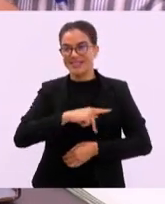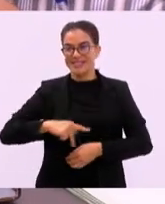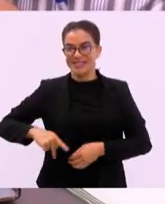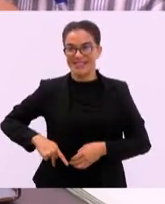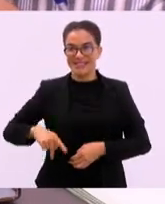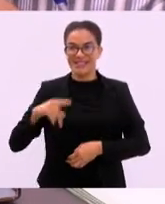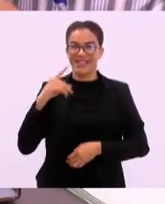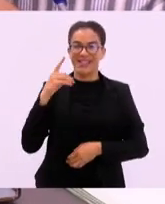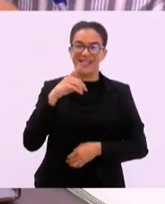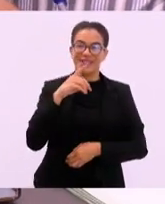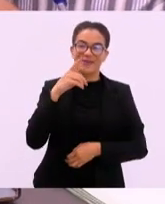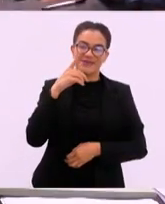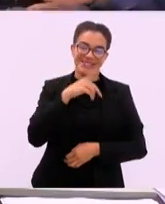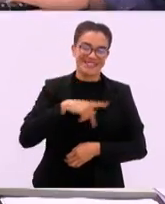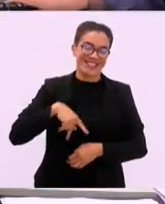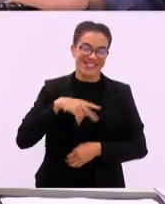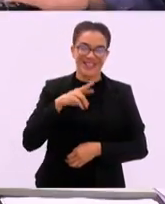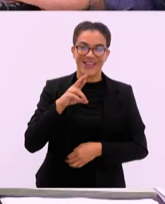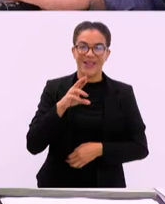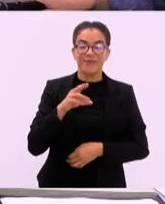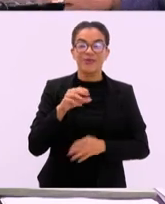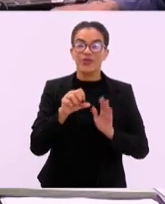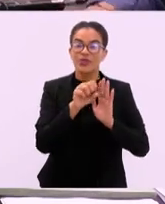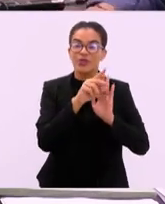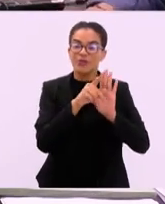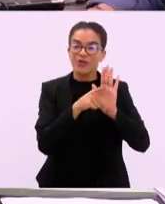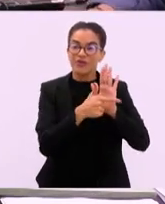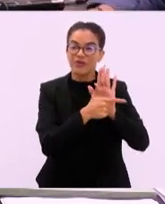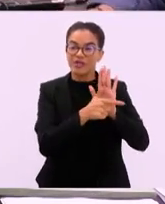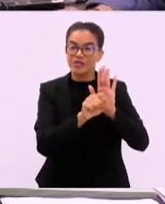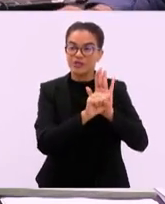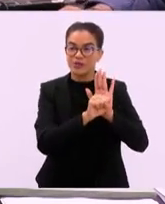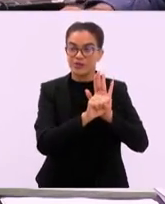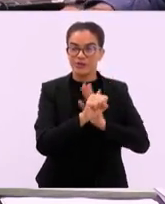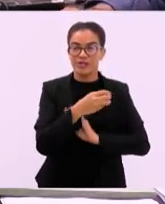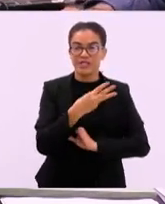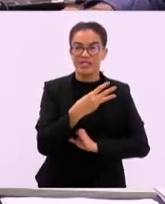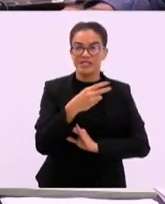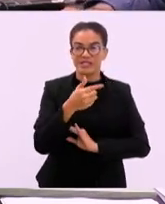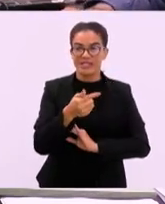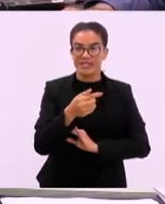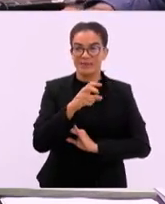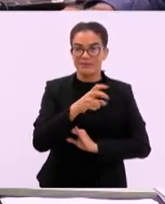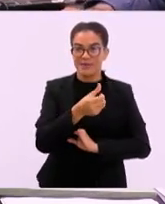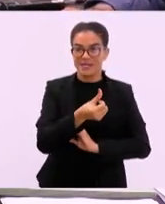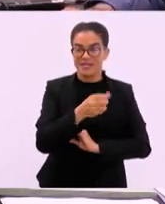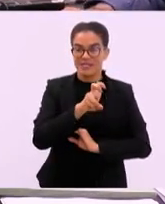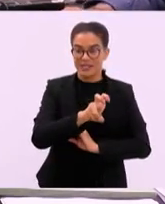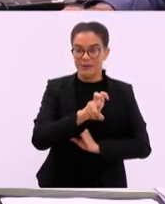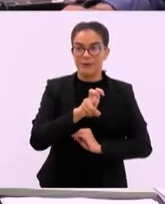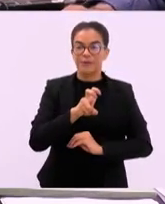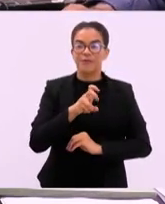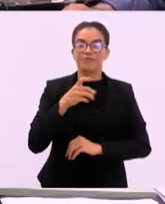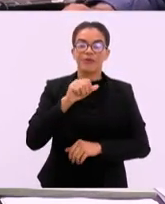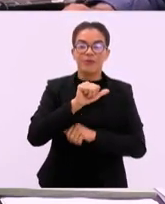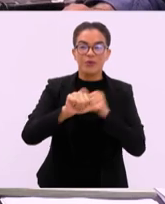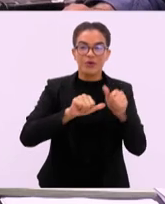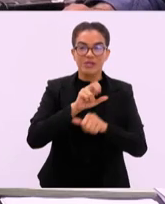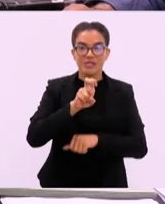Rodrigo Amorim. 28 da PAUF. PL 6375 de 22, de autoria do deputado Noel de Carvalho, que altera